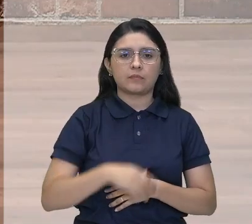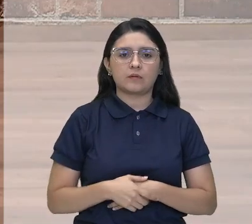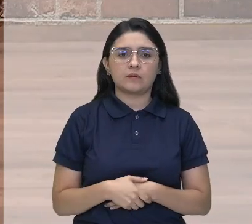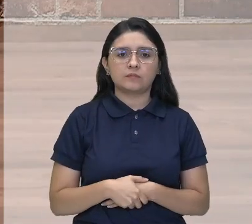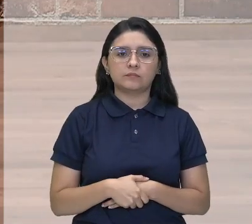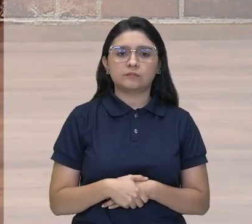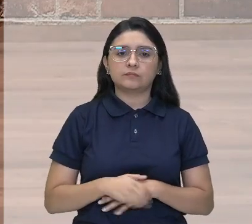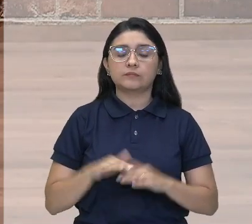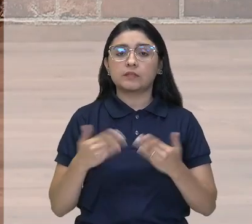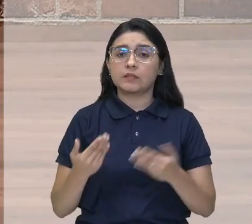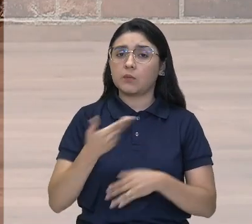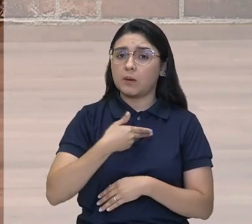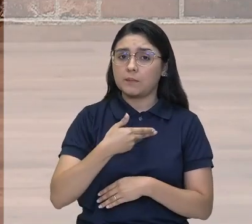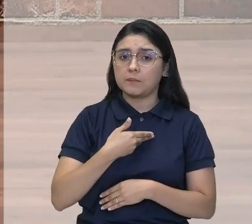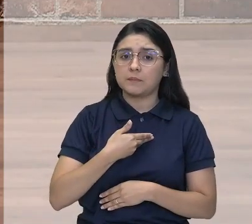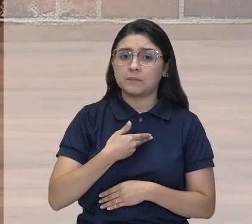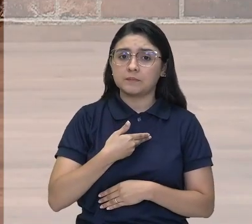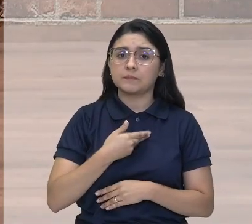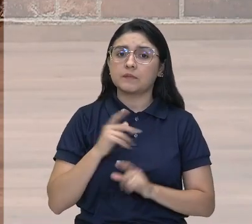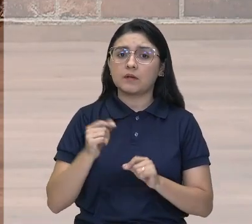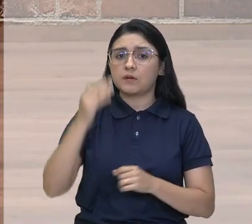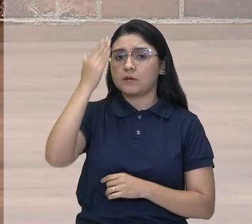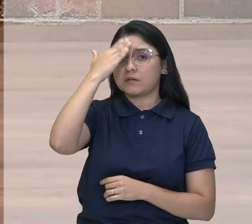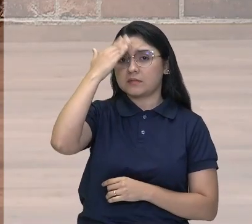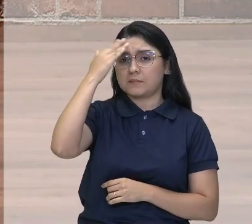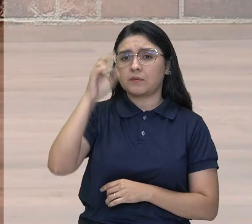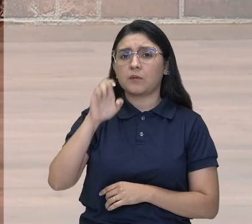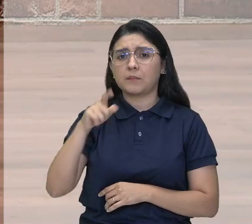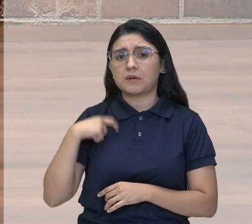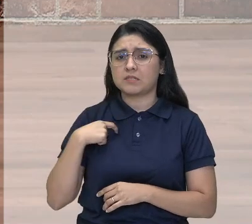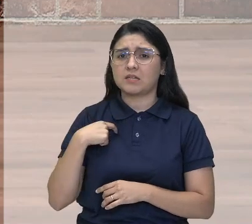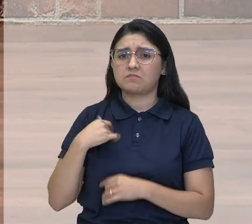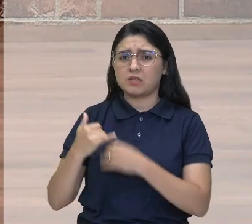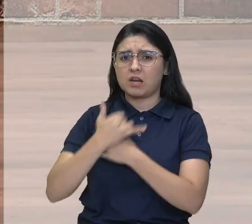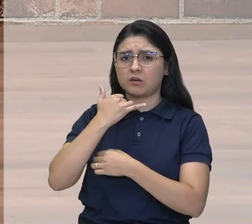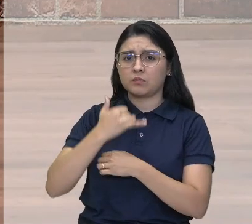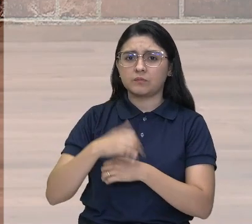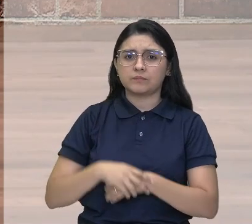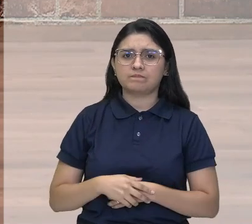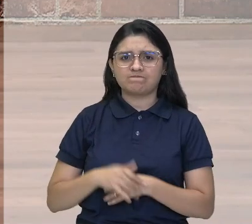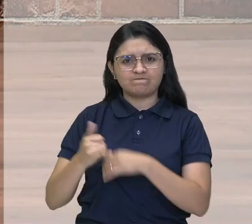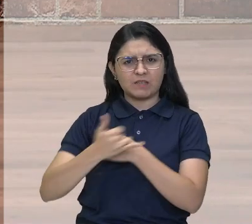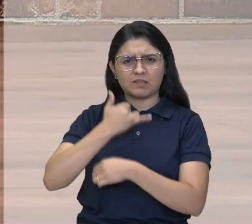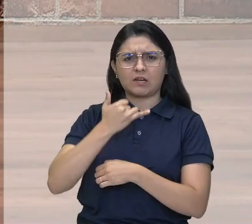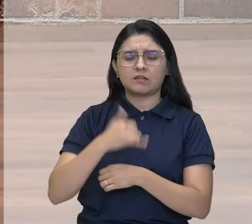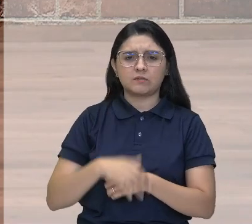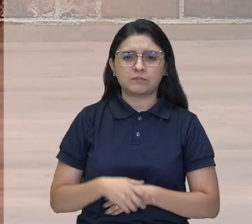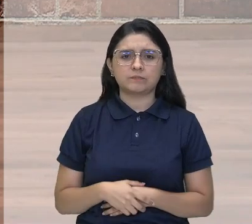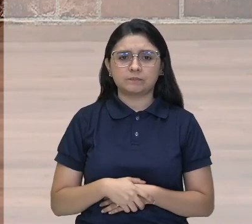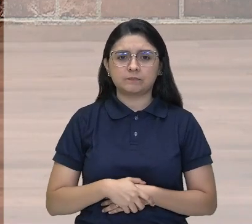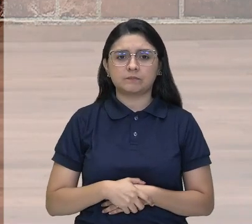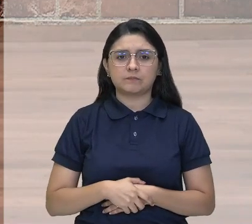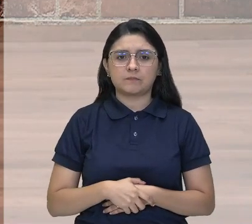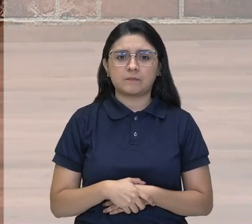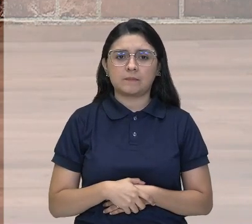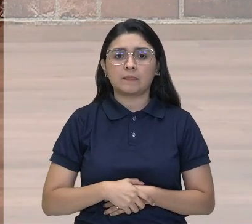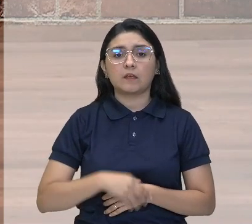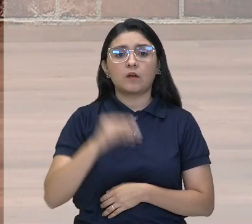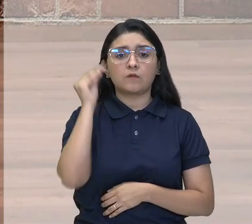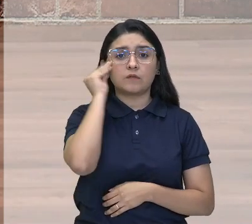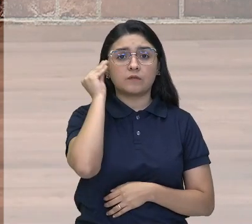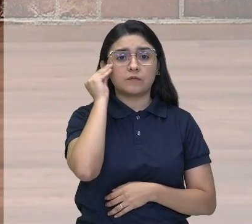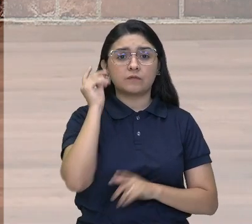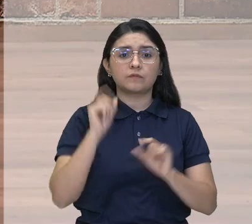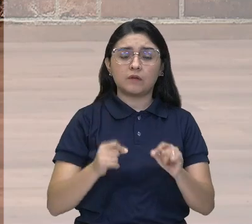Então, amiga, é o seguinte. Eu acabei de saber que o meu ex-namorado me traiu. Ai, eu não acredito. Como que tu descobriu isso? Eu fui ver primeiro